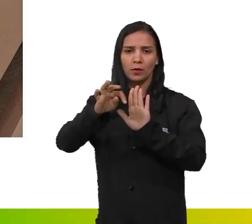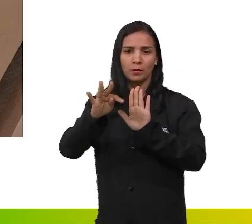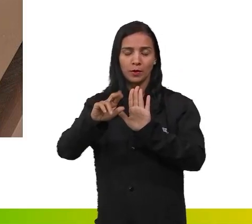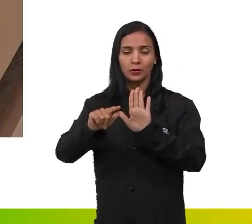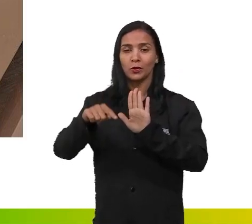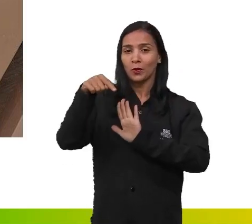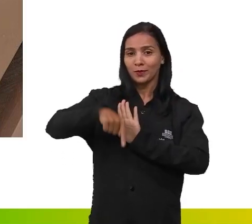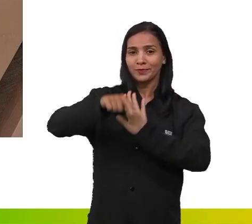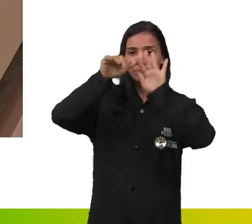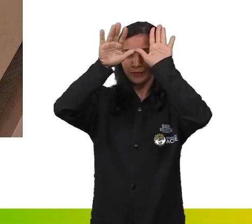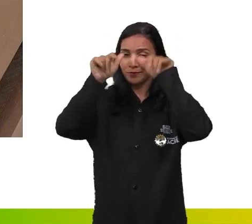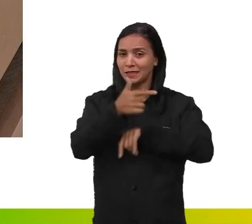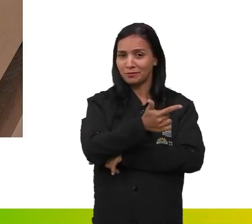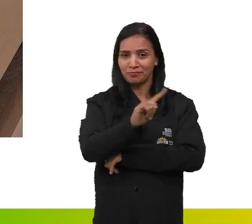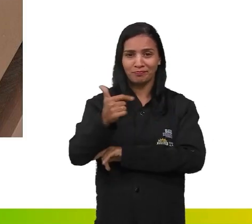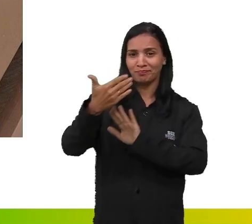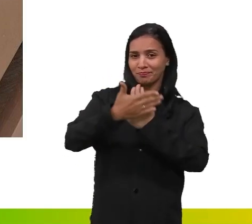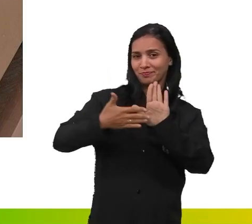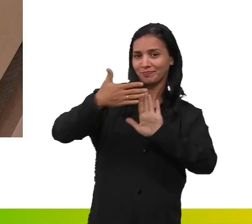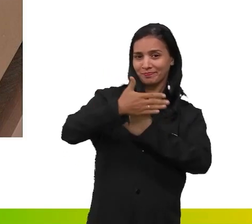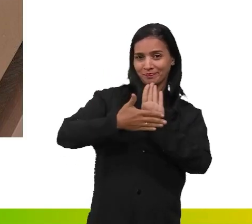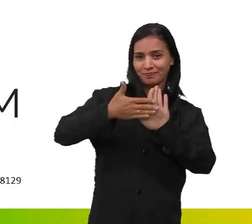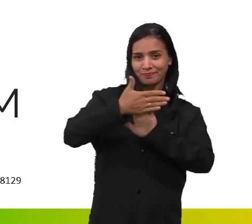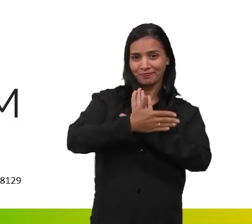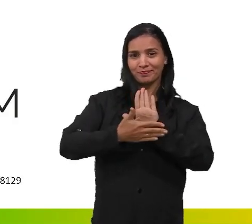não temos.